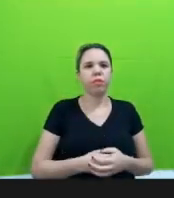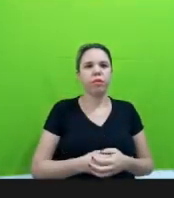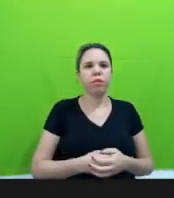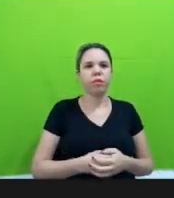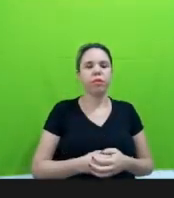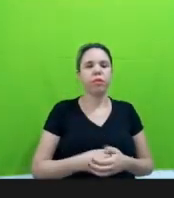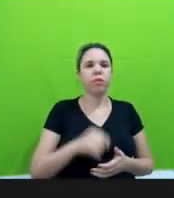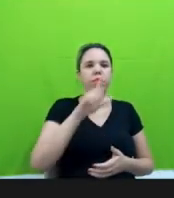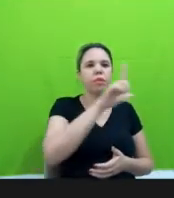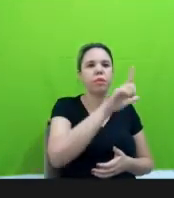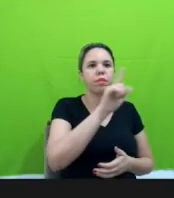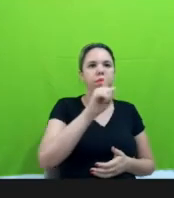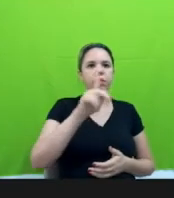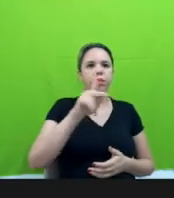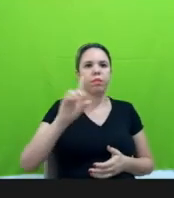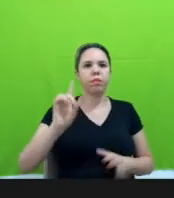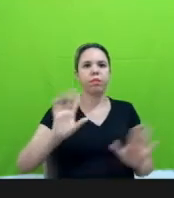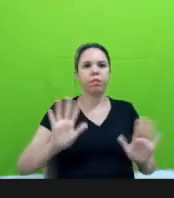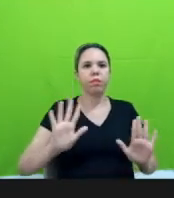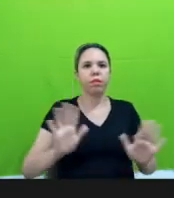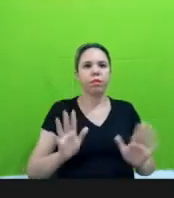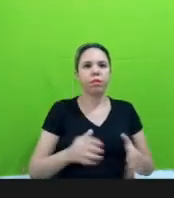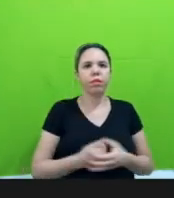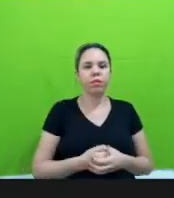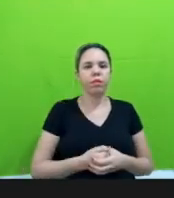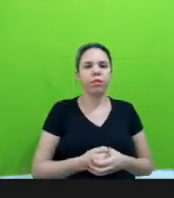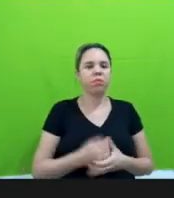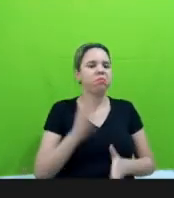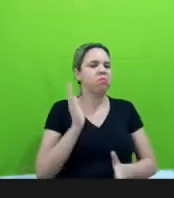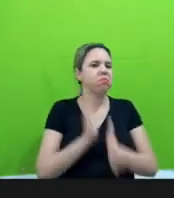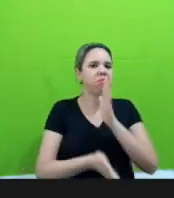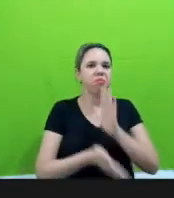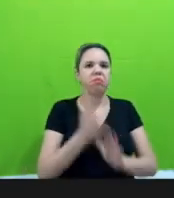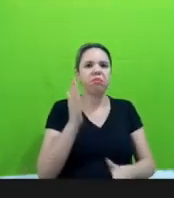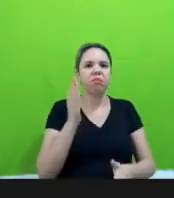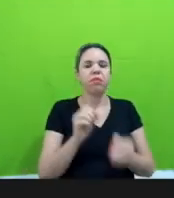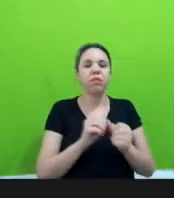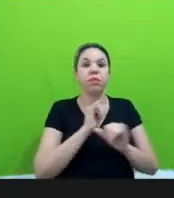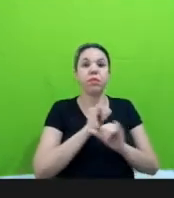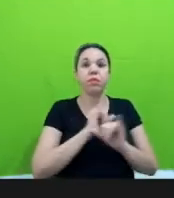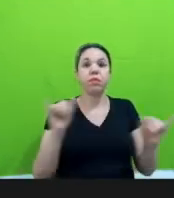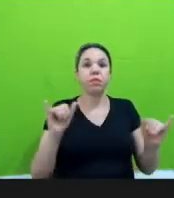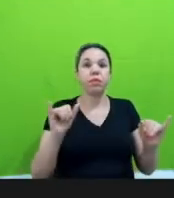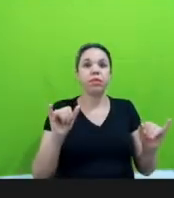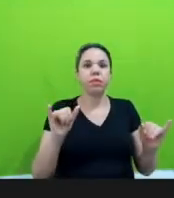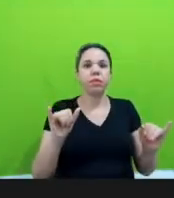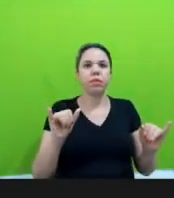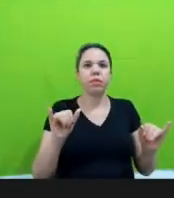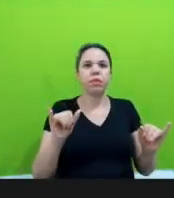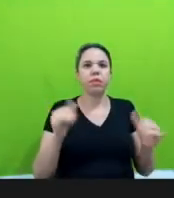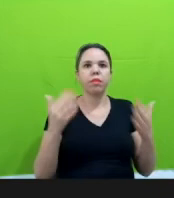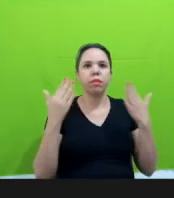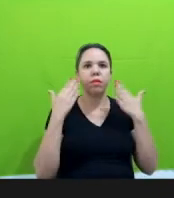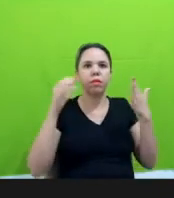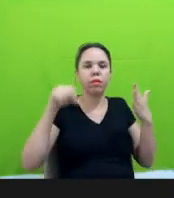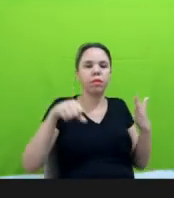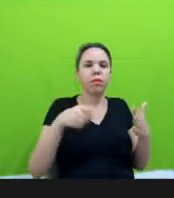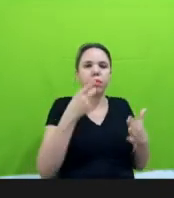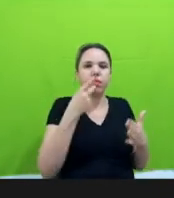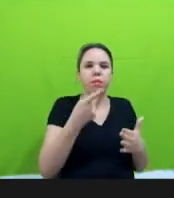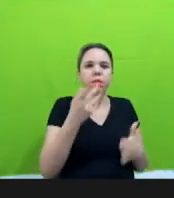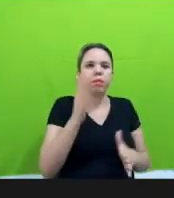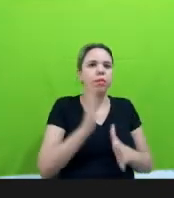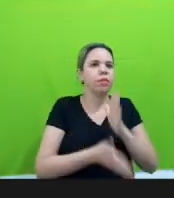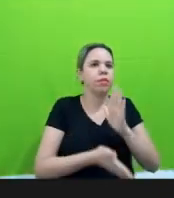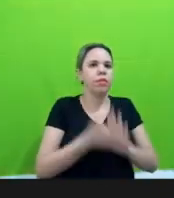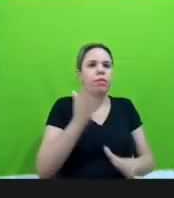LGPD. Não tem absolutamente nada a ver. Então, eu estou fazendo esse alerta que as pessoas vão se deparar com pedidos assim, que não tem nada a ver